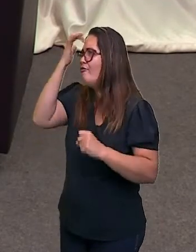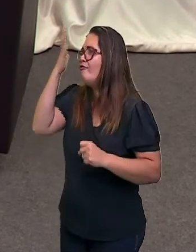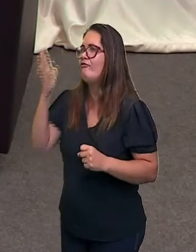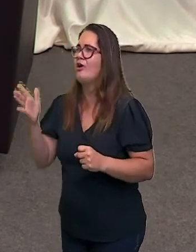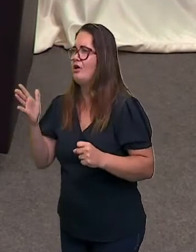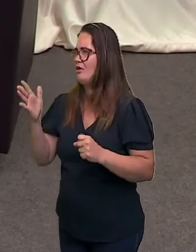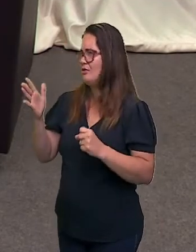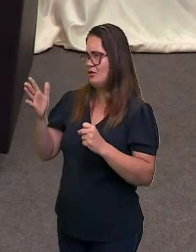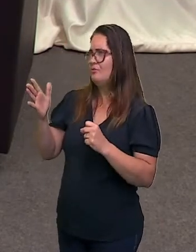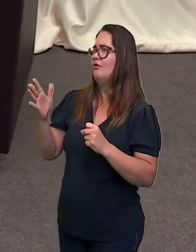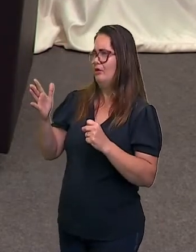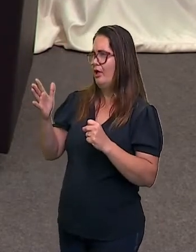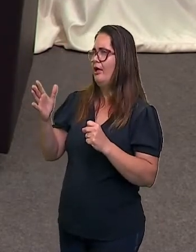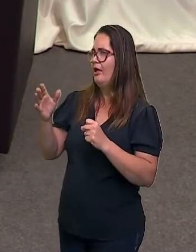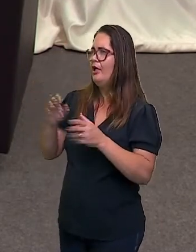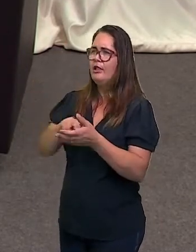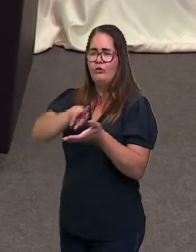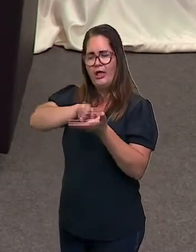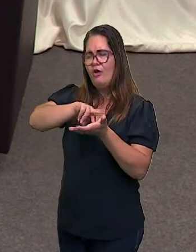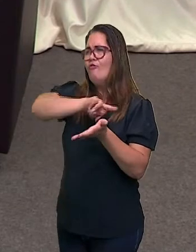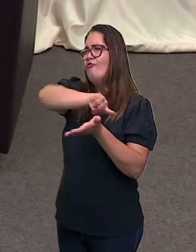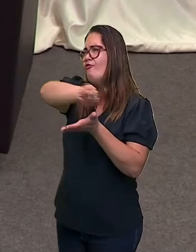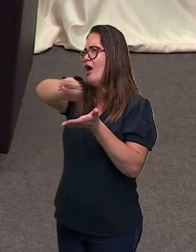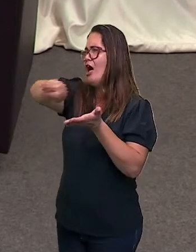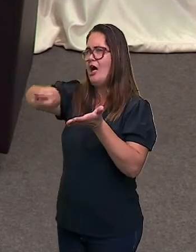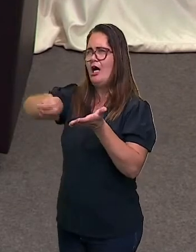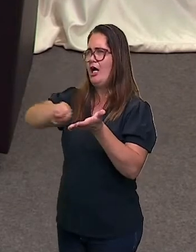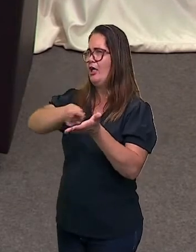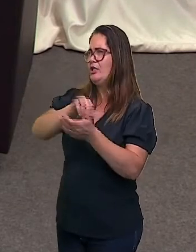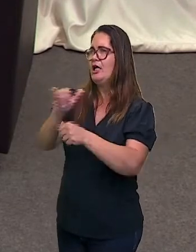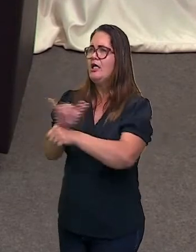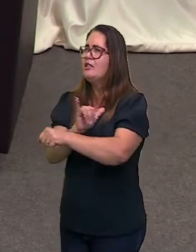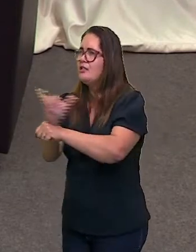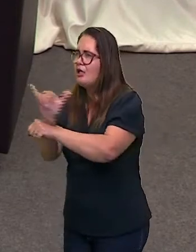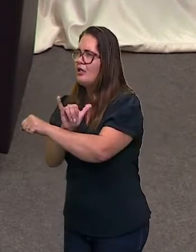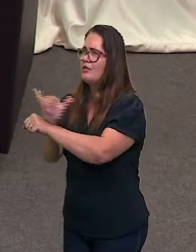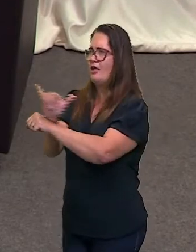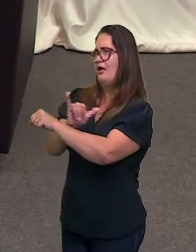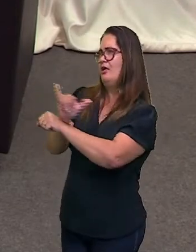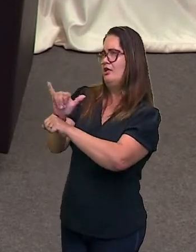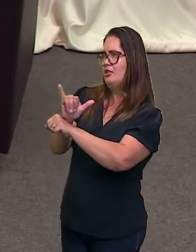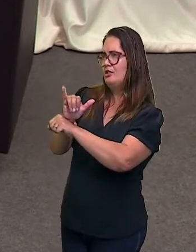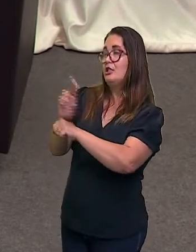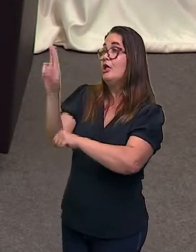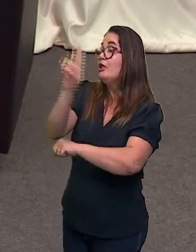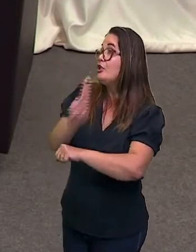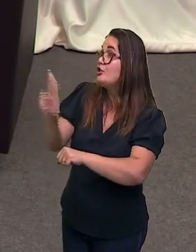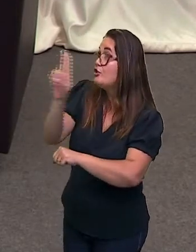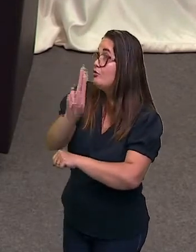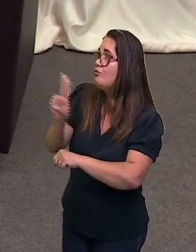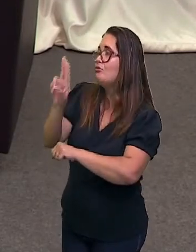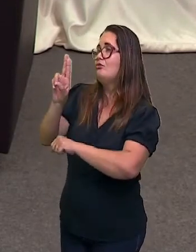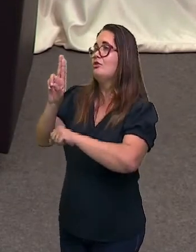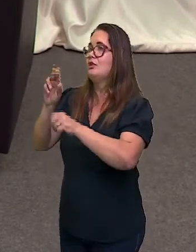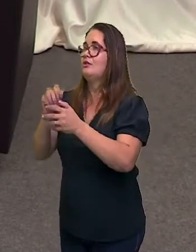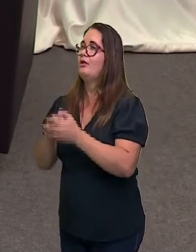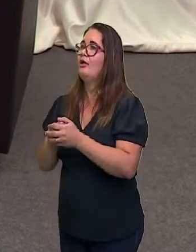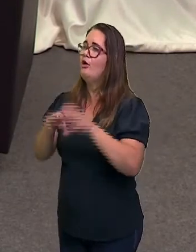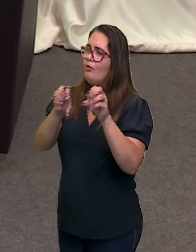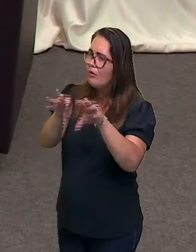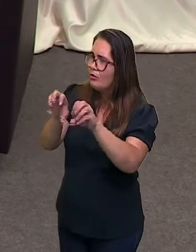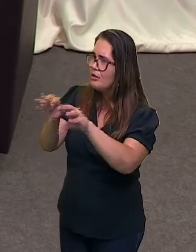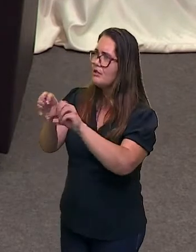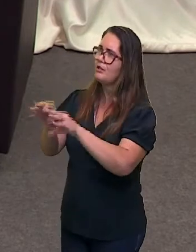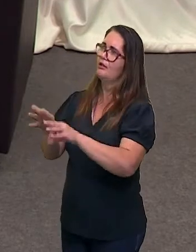de conhecimento, as habilidades da BNCC prevista para cada ano do